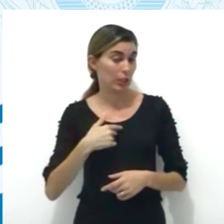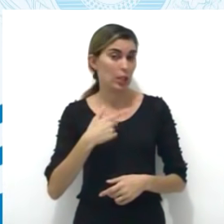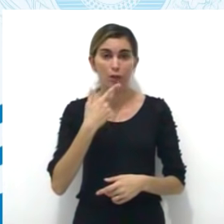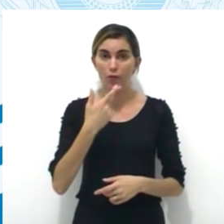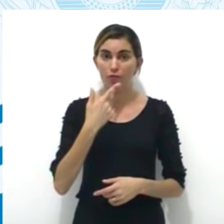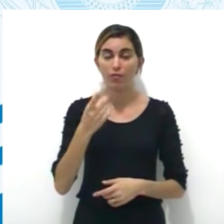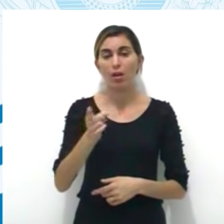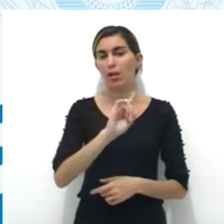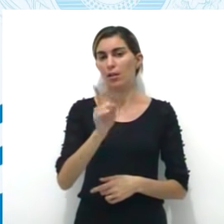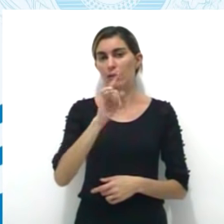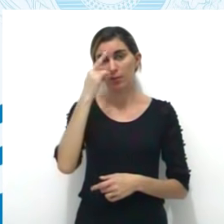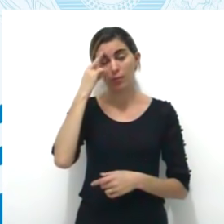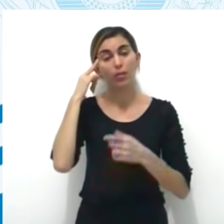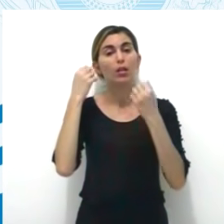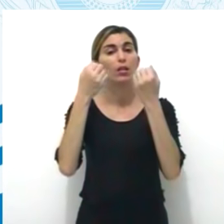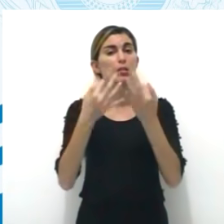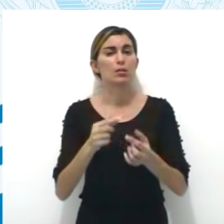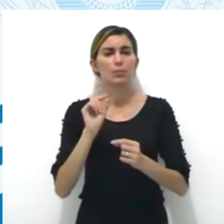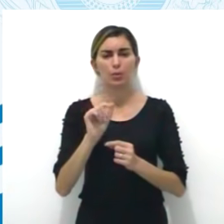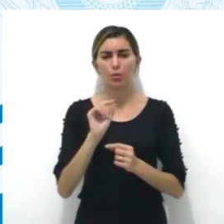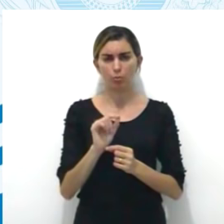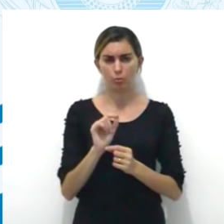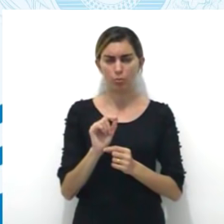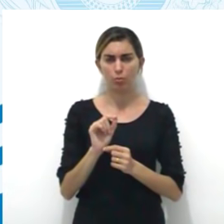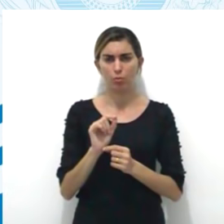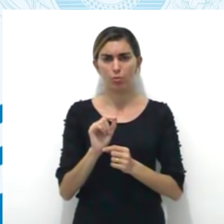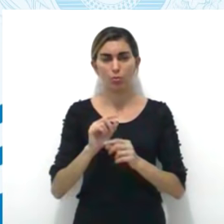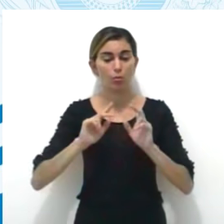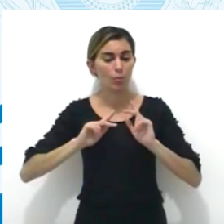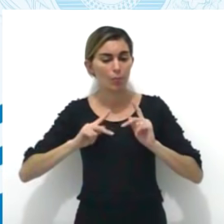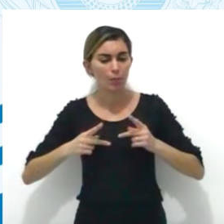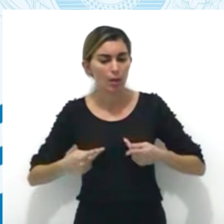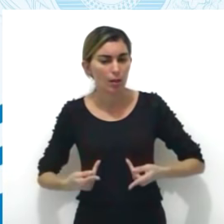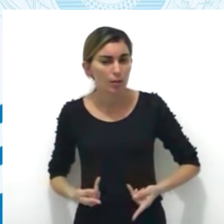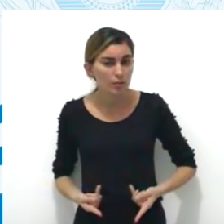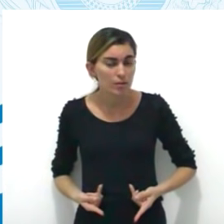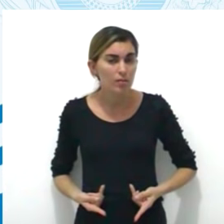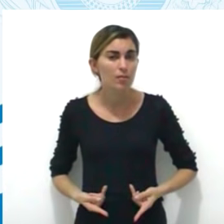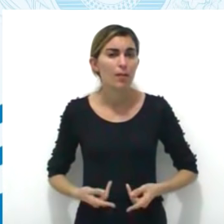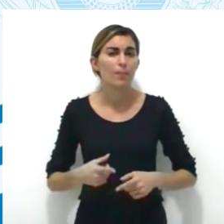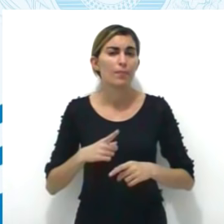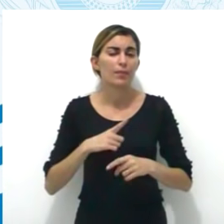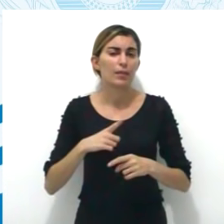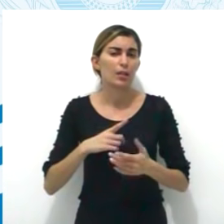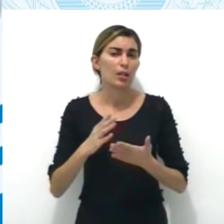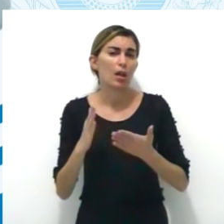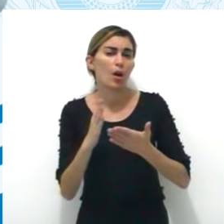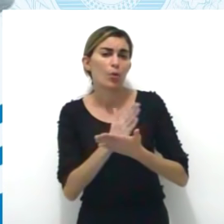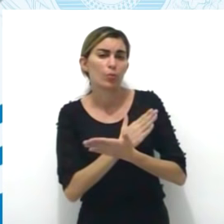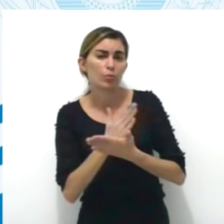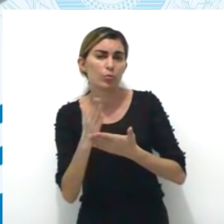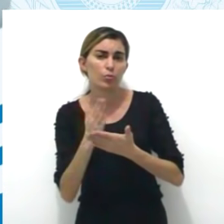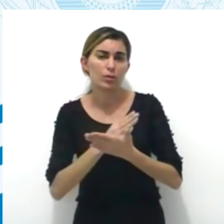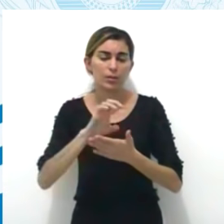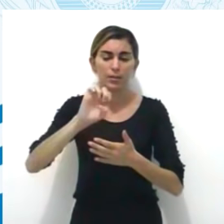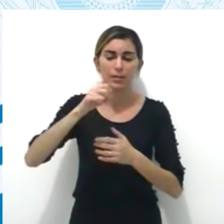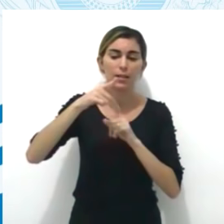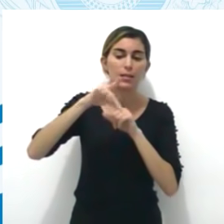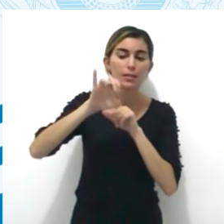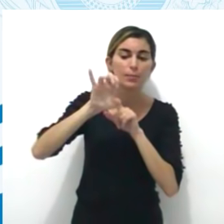ele não diz isso. Ele diz que os seres humanos e